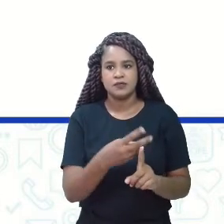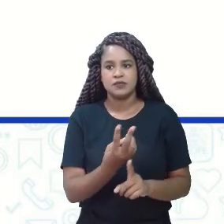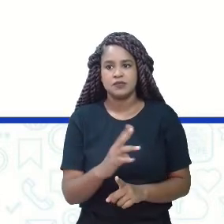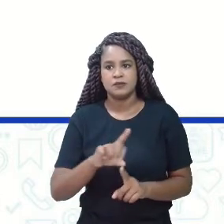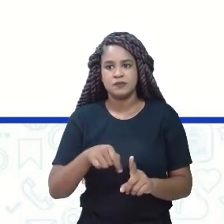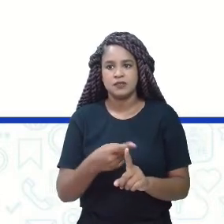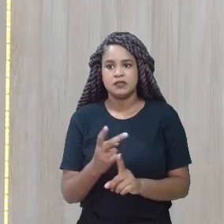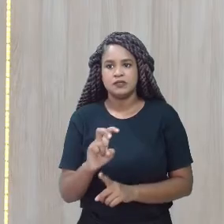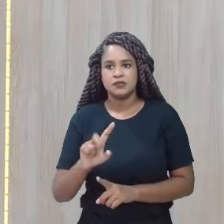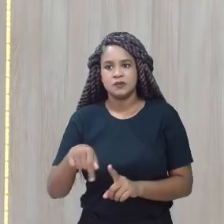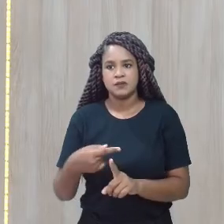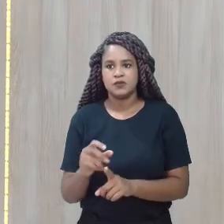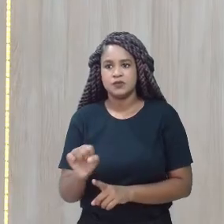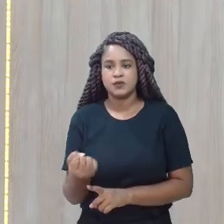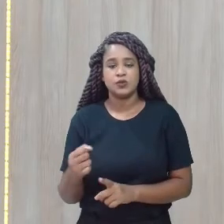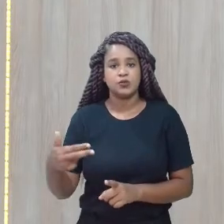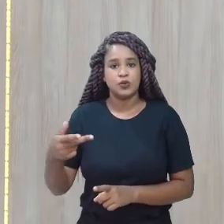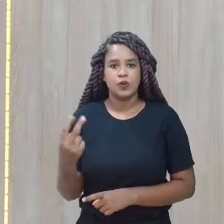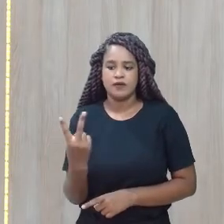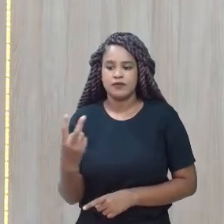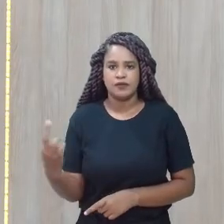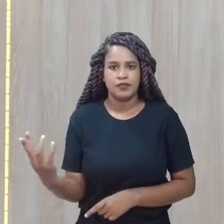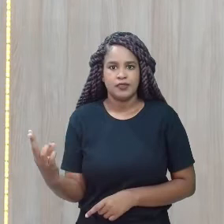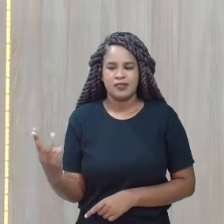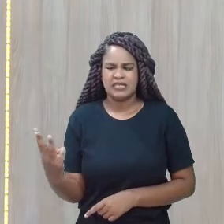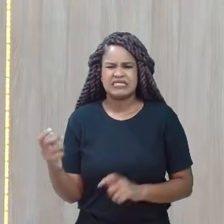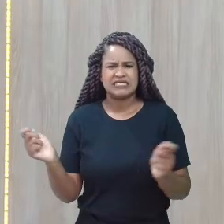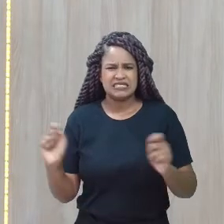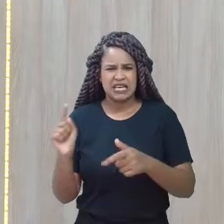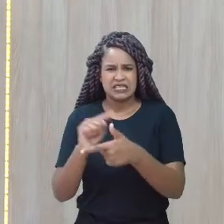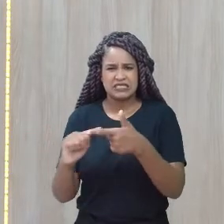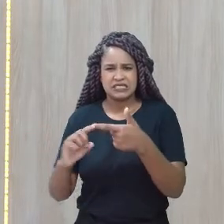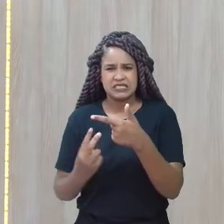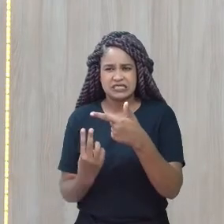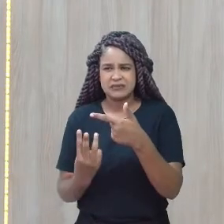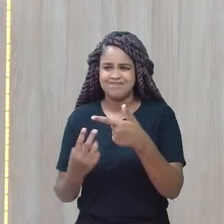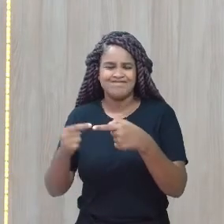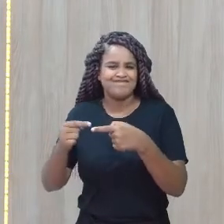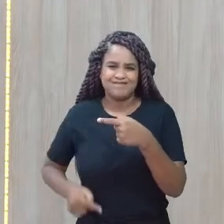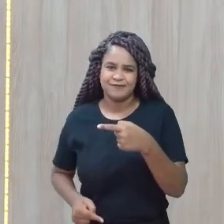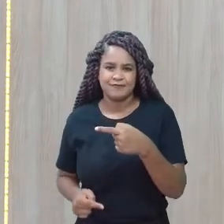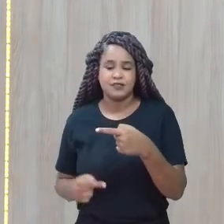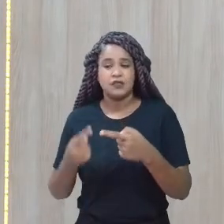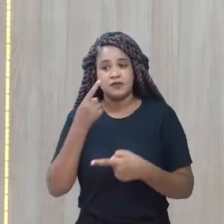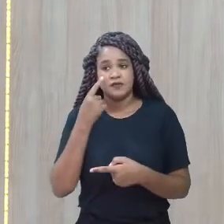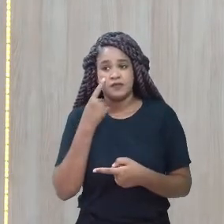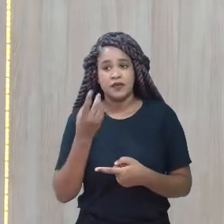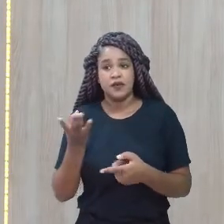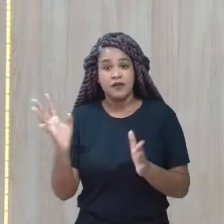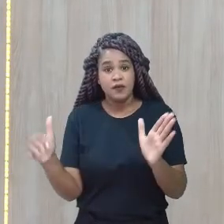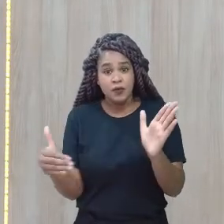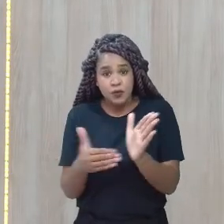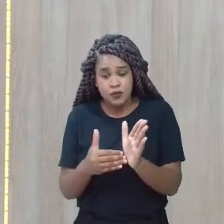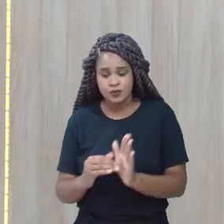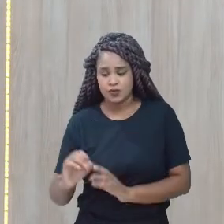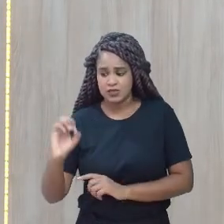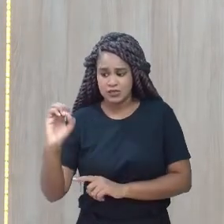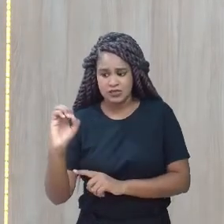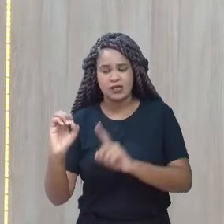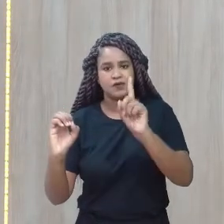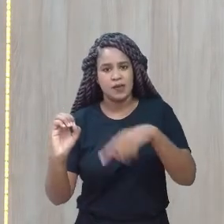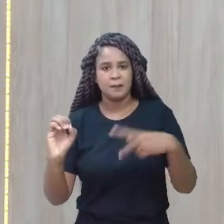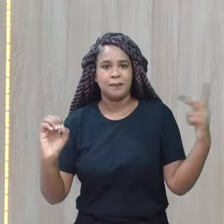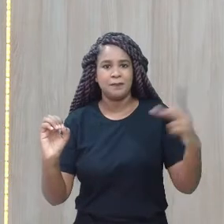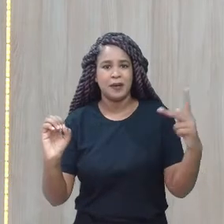dividir exato por 3, não. Então, apesar de terminar em 0, de ser um número par, quando a gente soma os